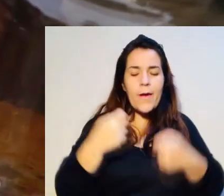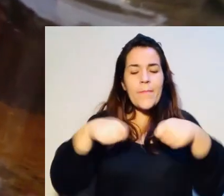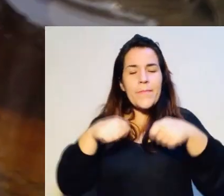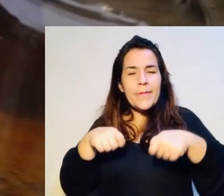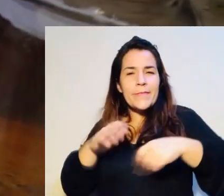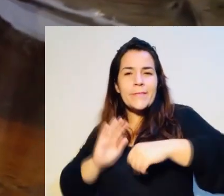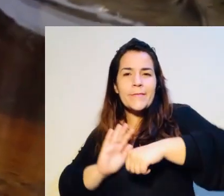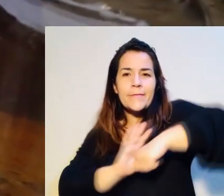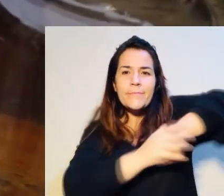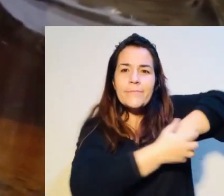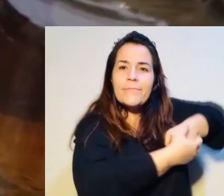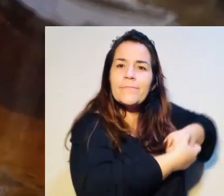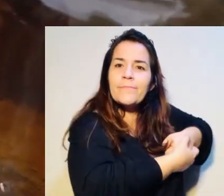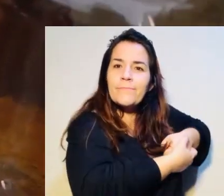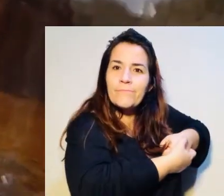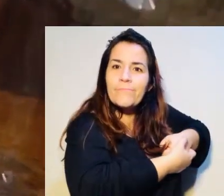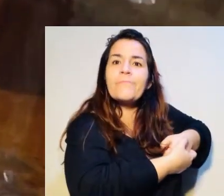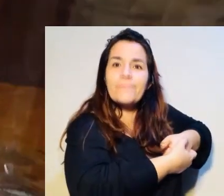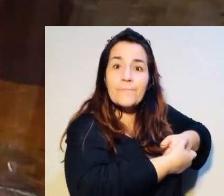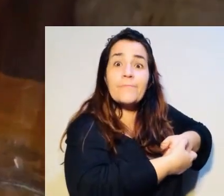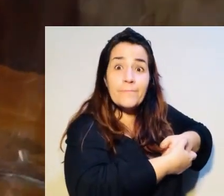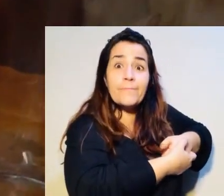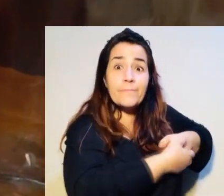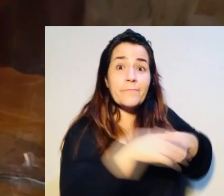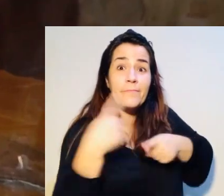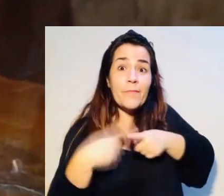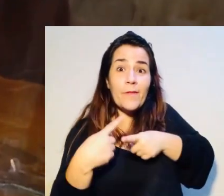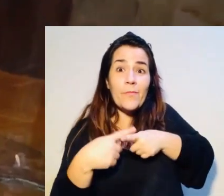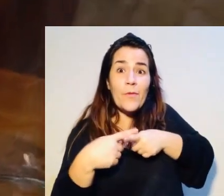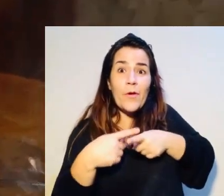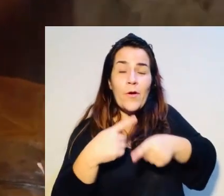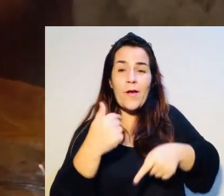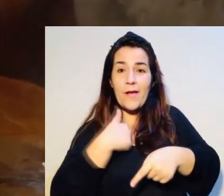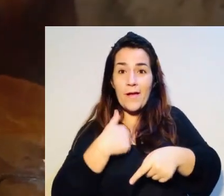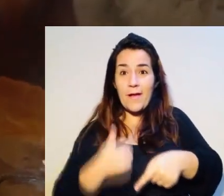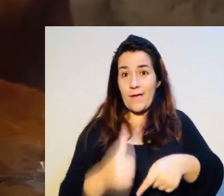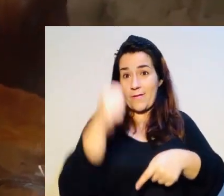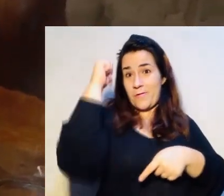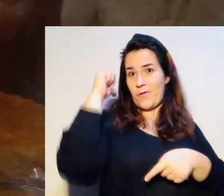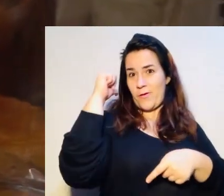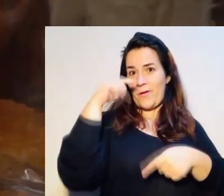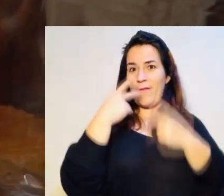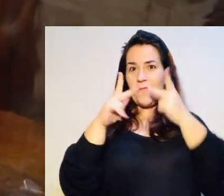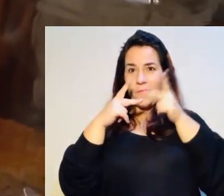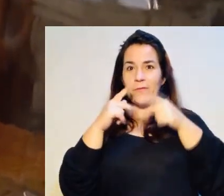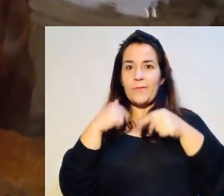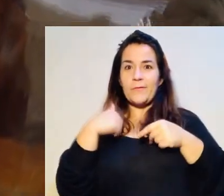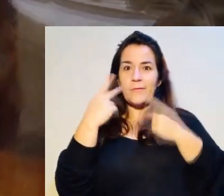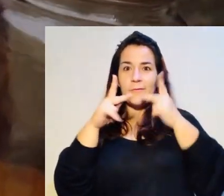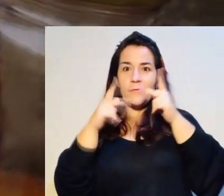que se esconder. Aliás, aqui atrás de nós,